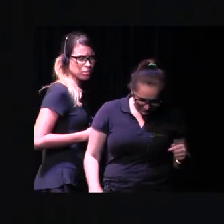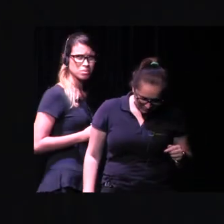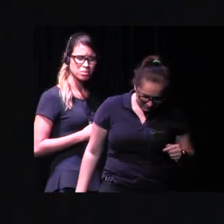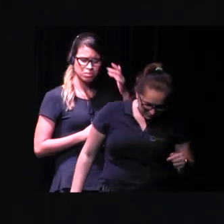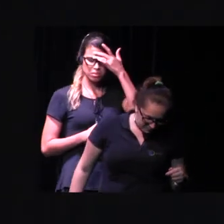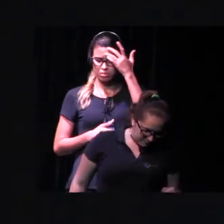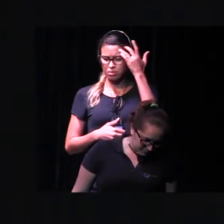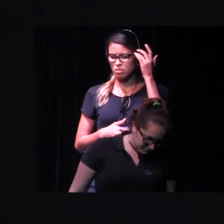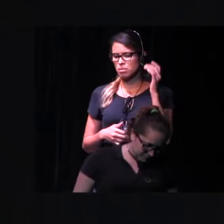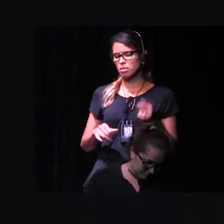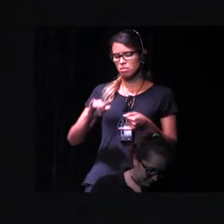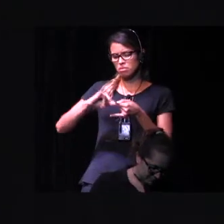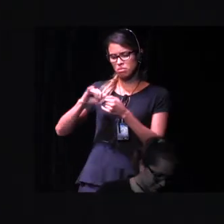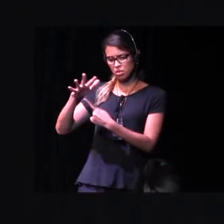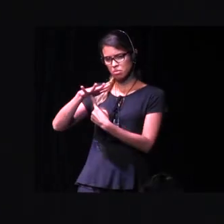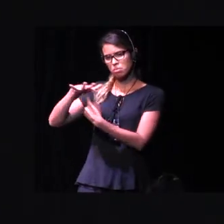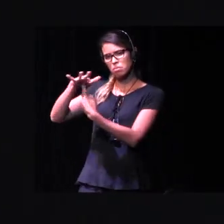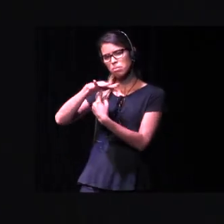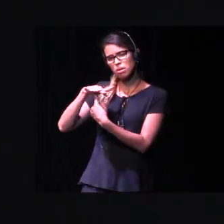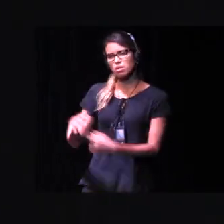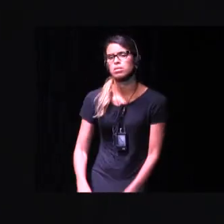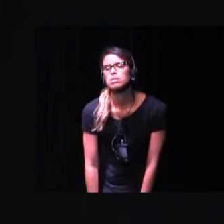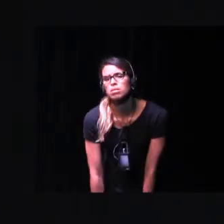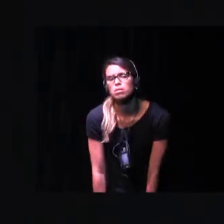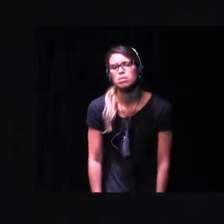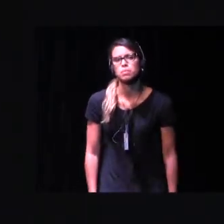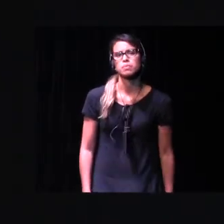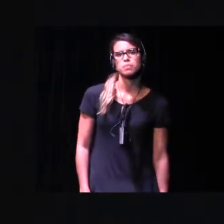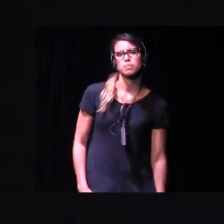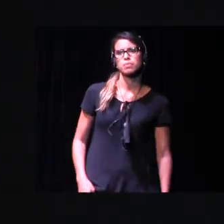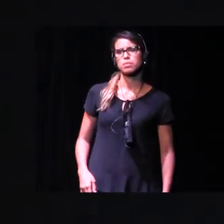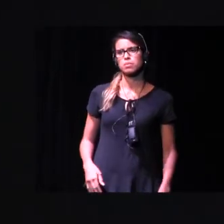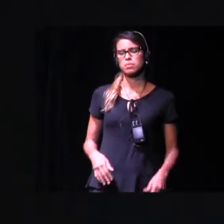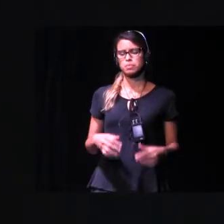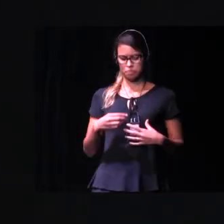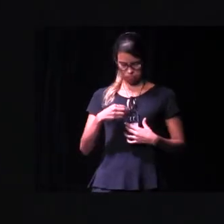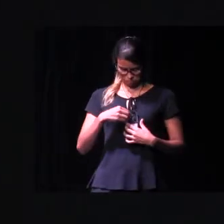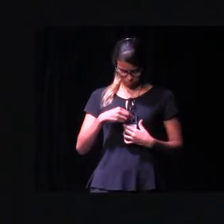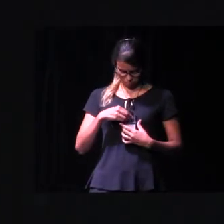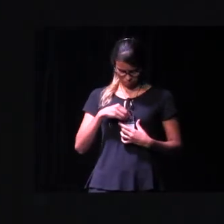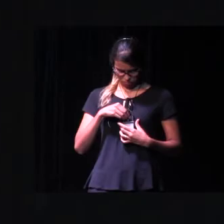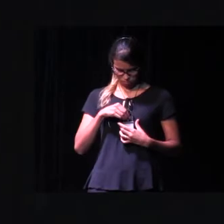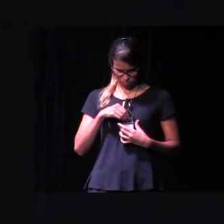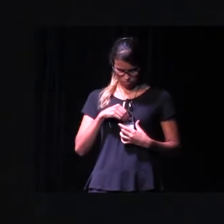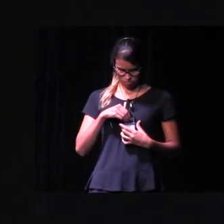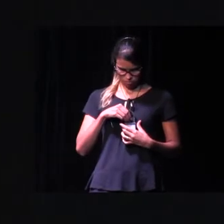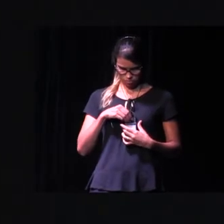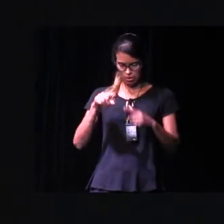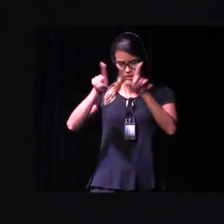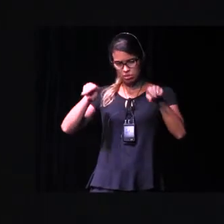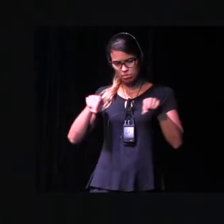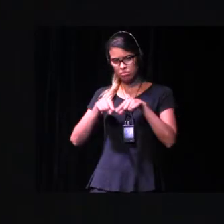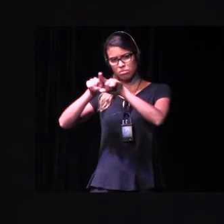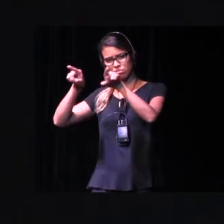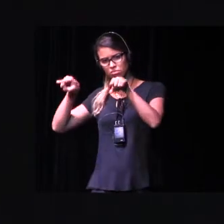quando se fez o parque de Bitacura era acrescentar várias hectares de parque